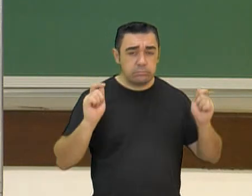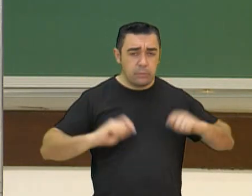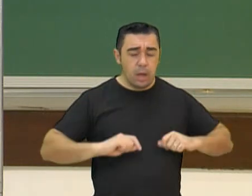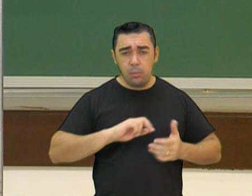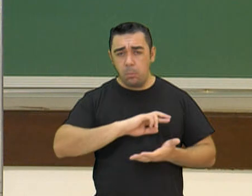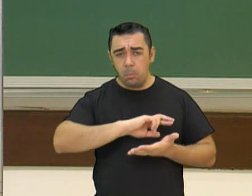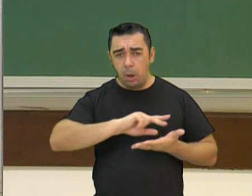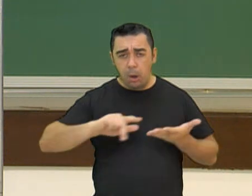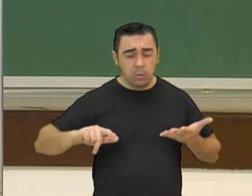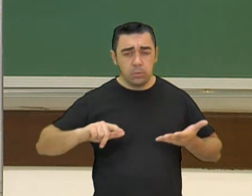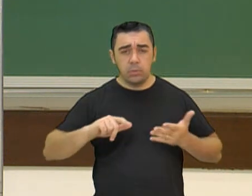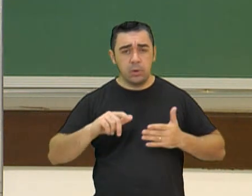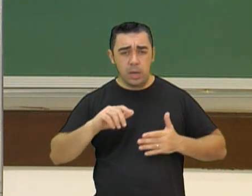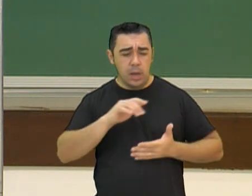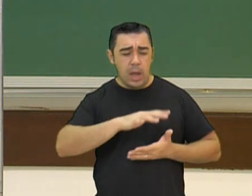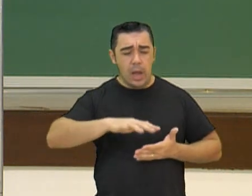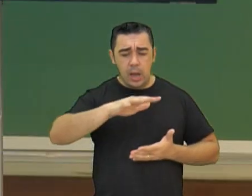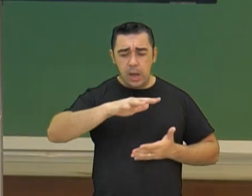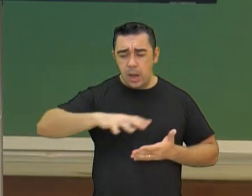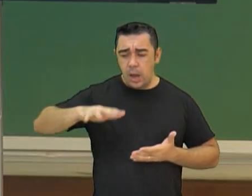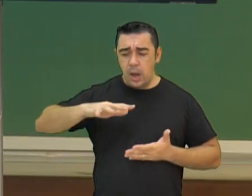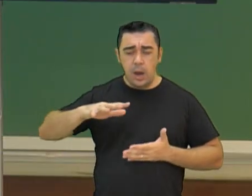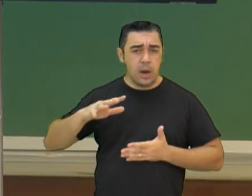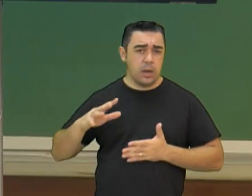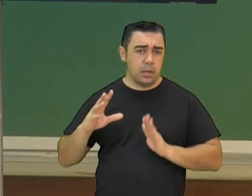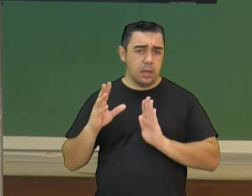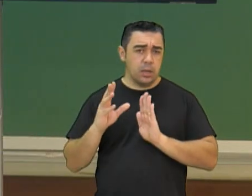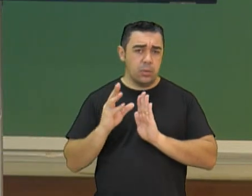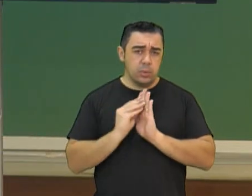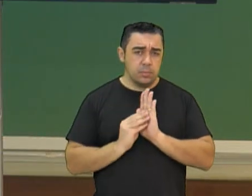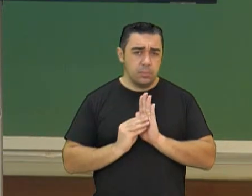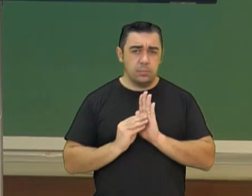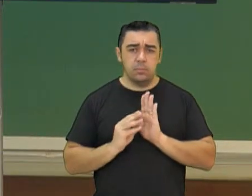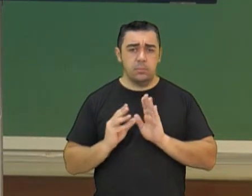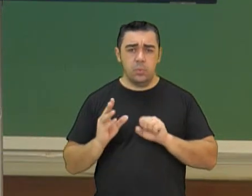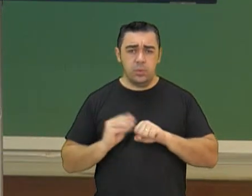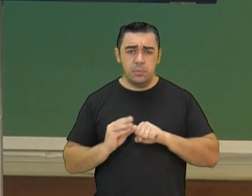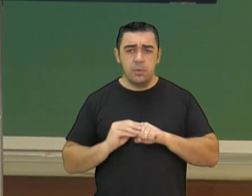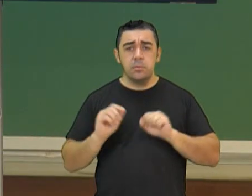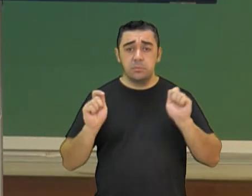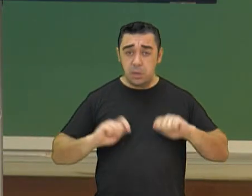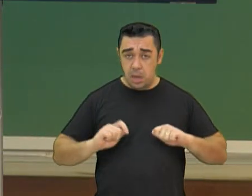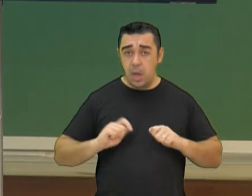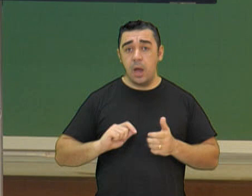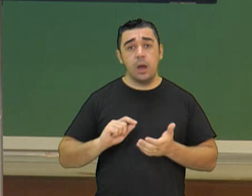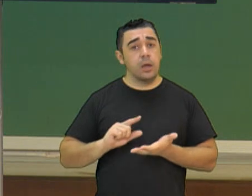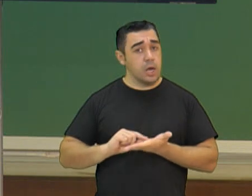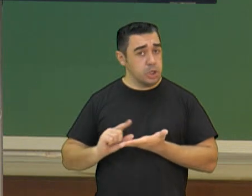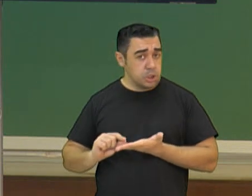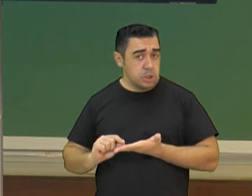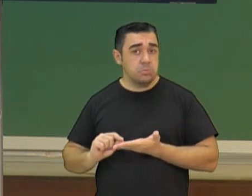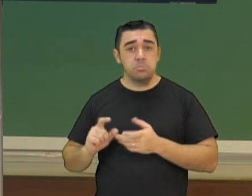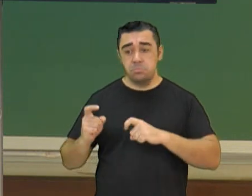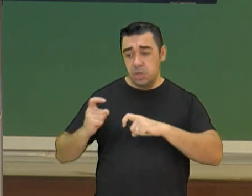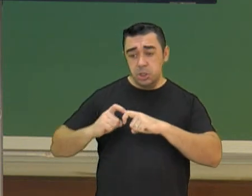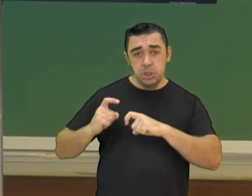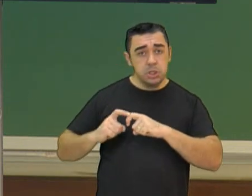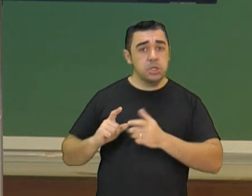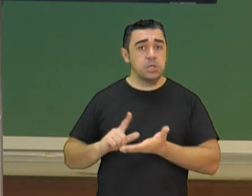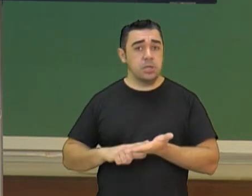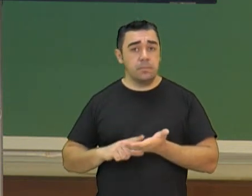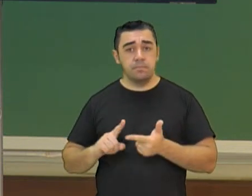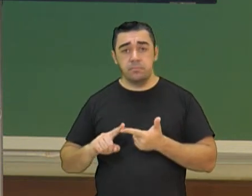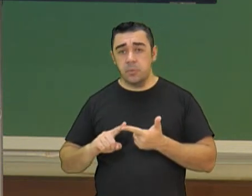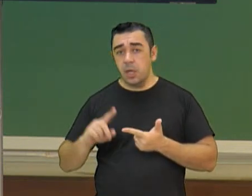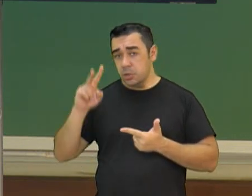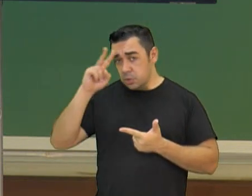qualquer área do conhecimento, pode ser lá um texto do campo da medicina, da biologia, da história, enfim.